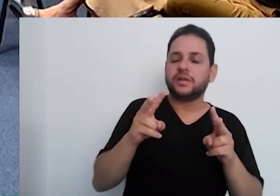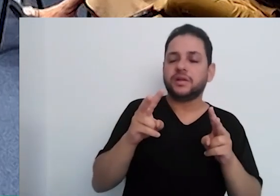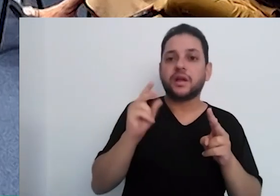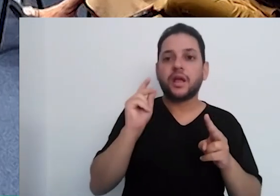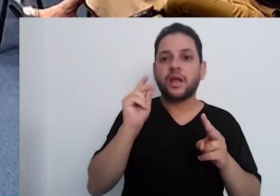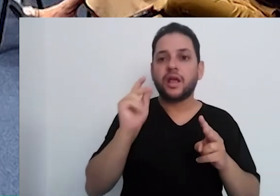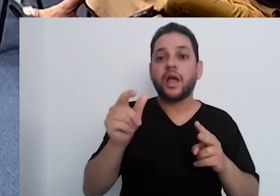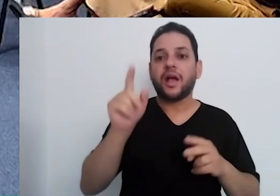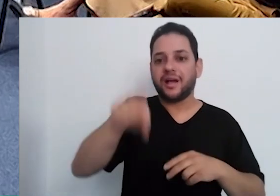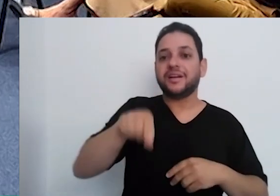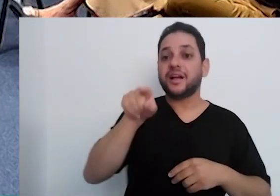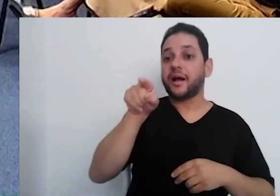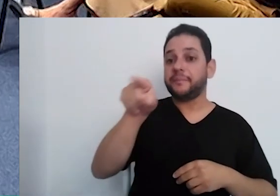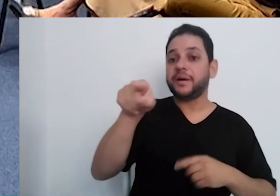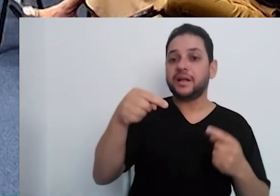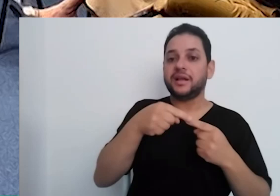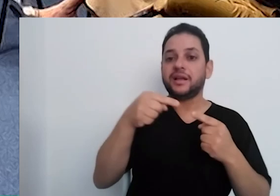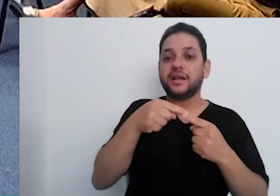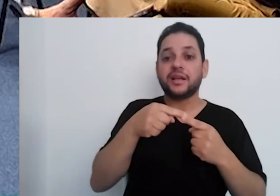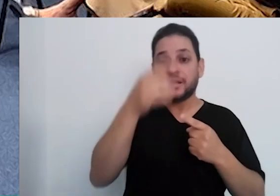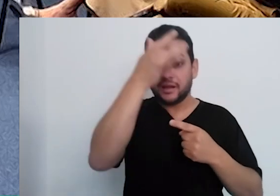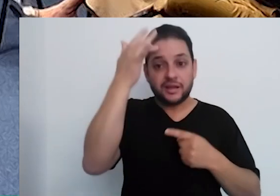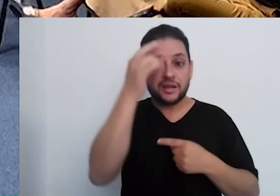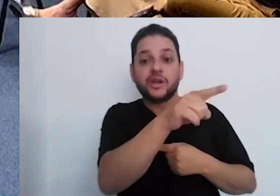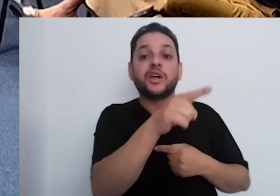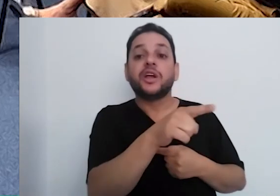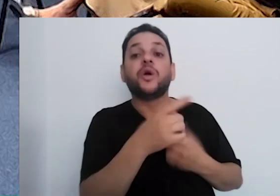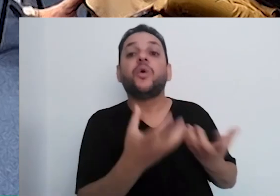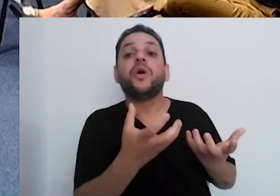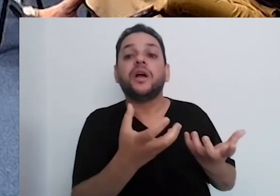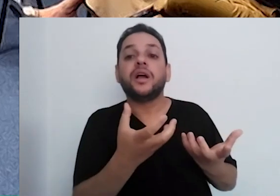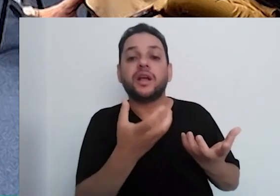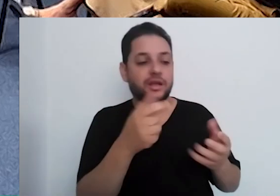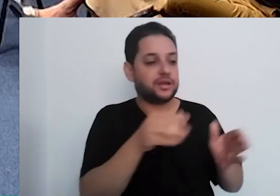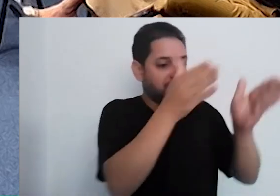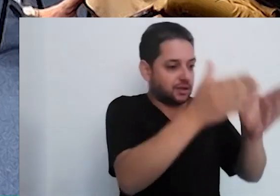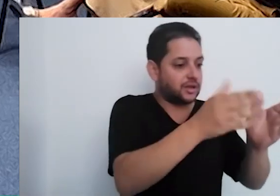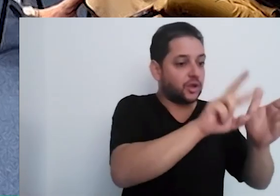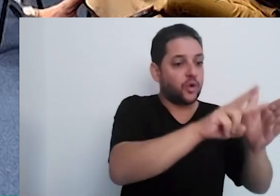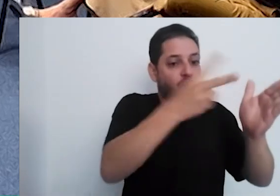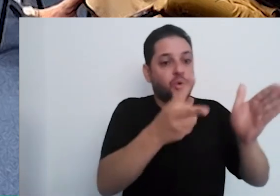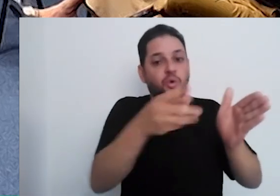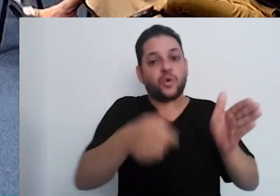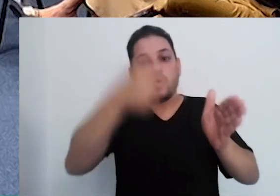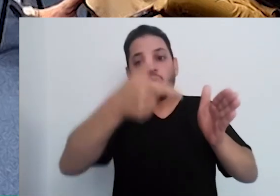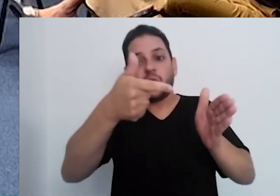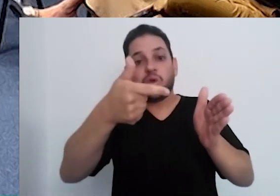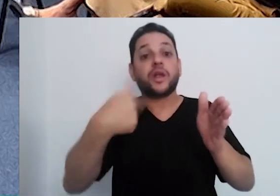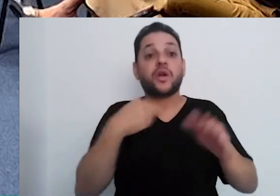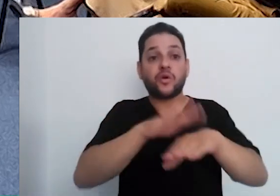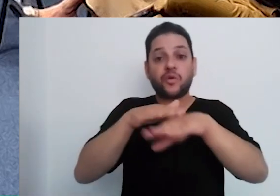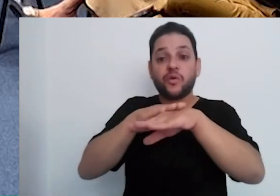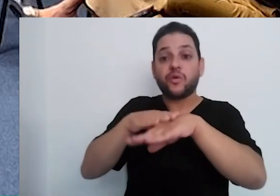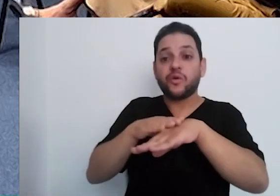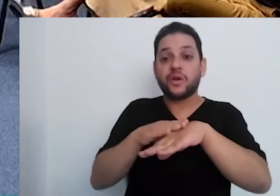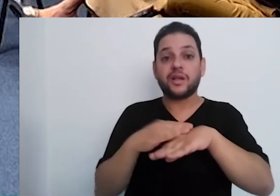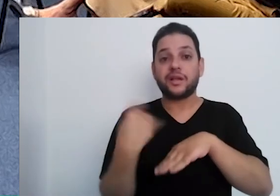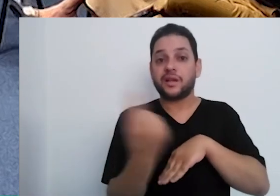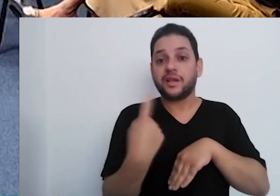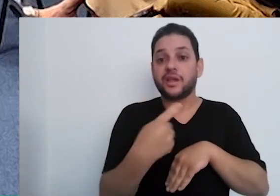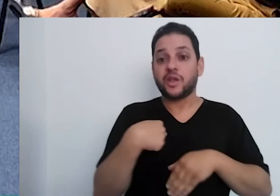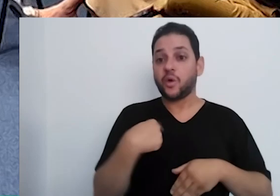isso O que o ouvinte vai querer para juntar os episódios é essa conversa que vocês estão tendo aqui que eu sou a única pessoa que tô